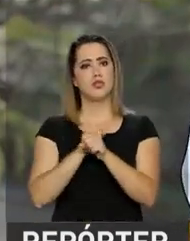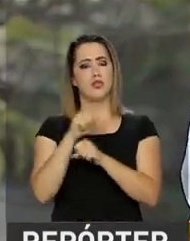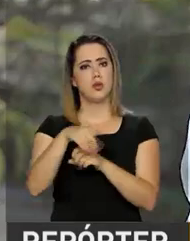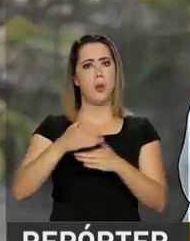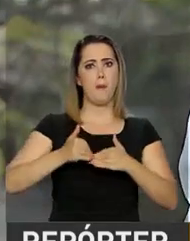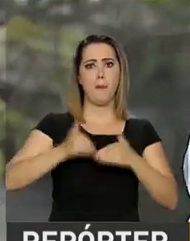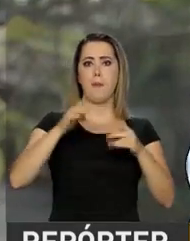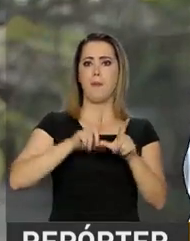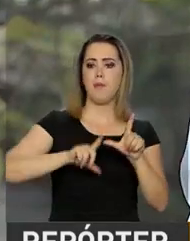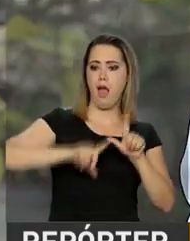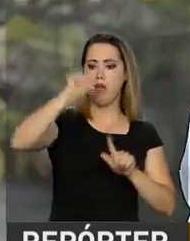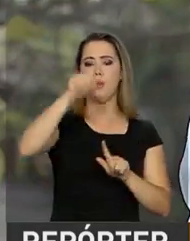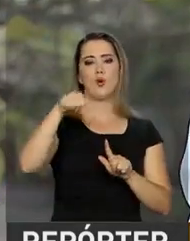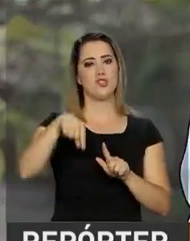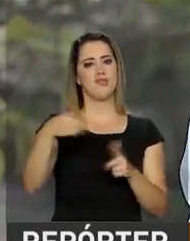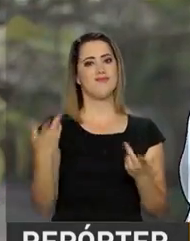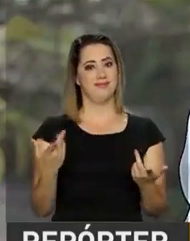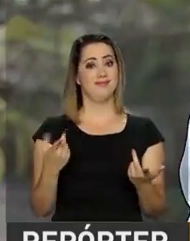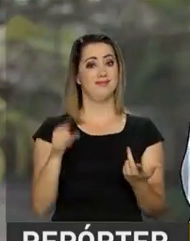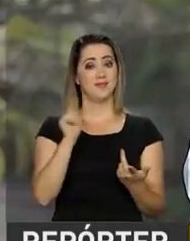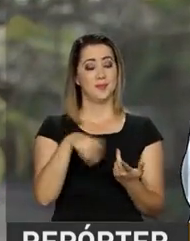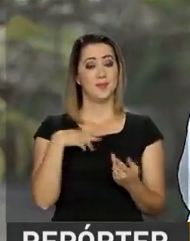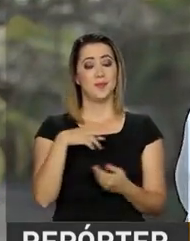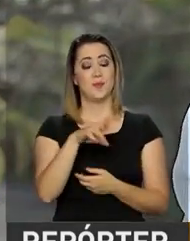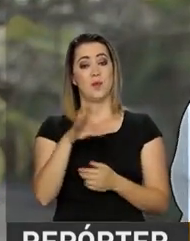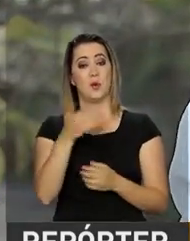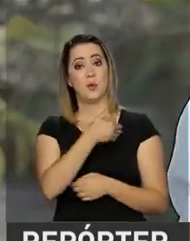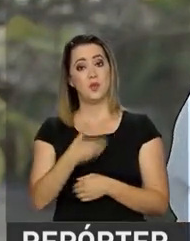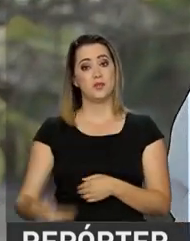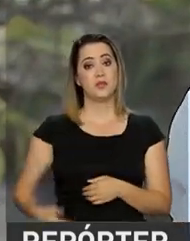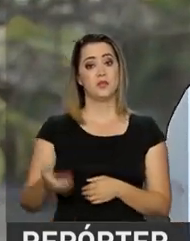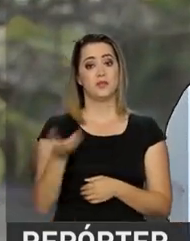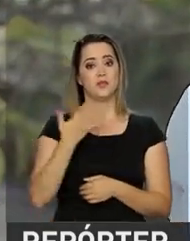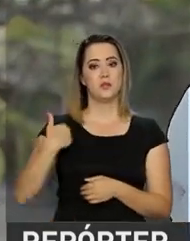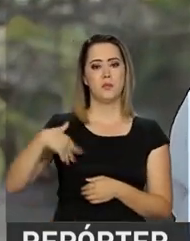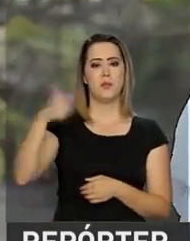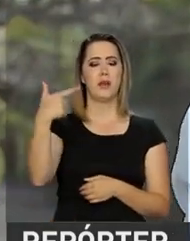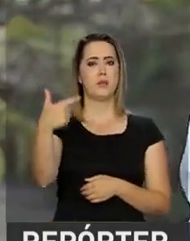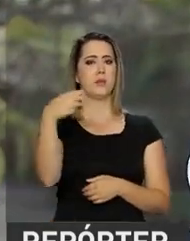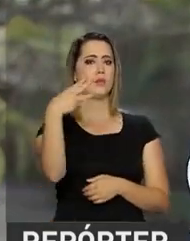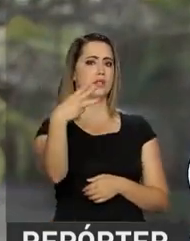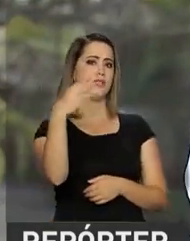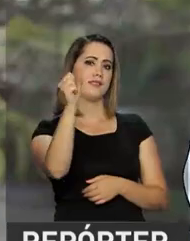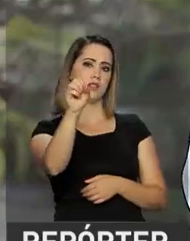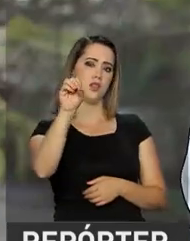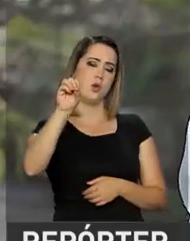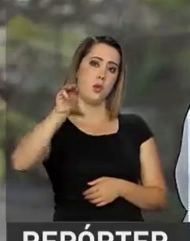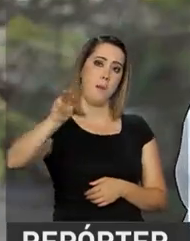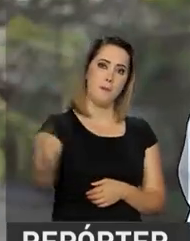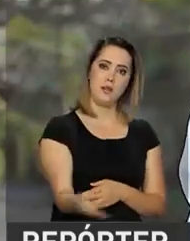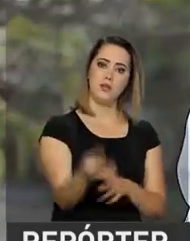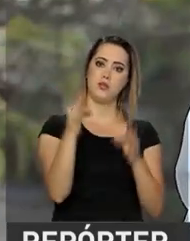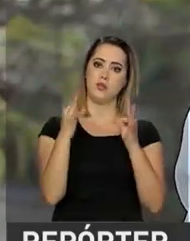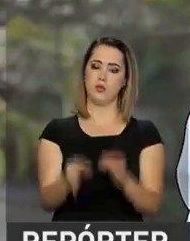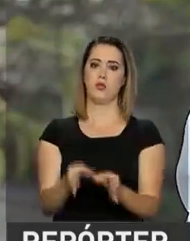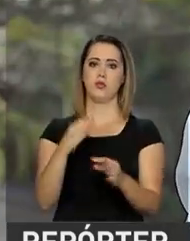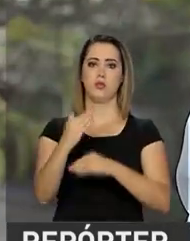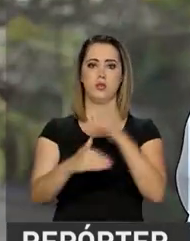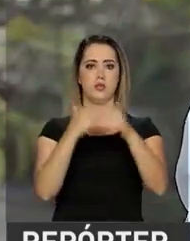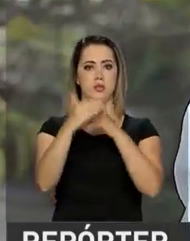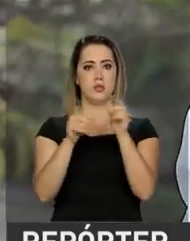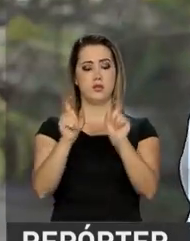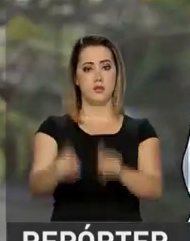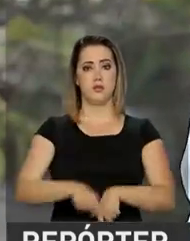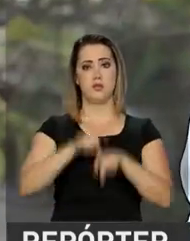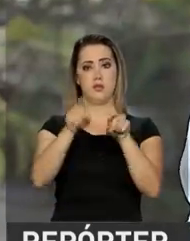história a expectativa do governo é que a produção ultrapasse as 238 milhões de toneladas eo crescimento da agricultura